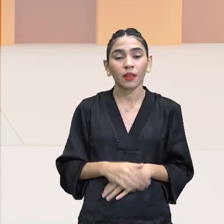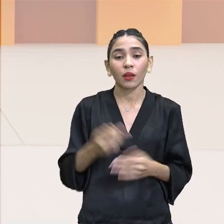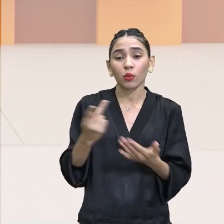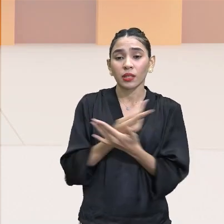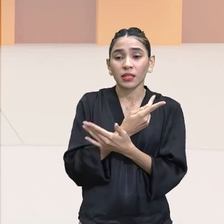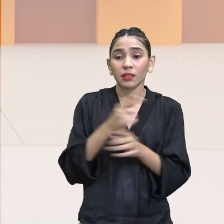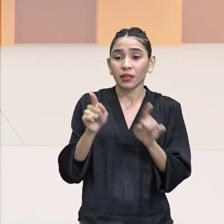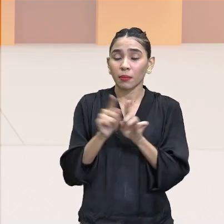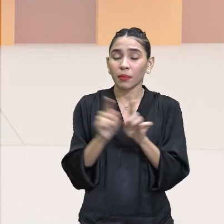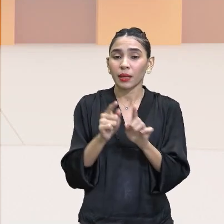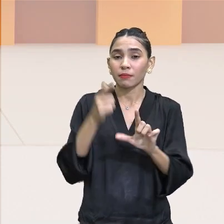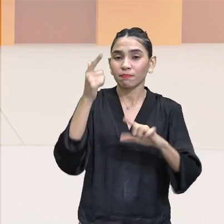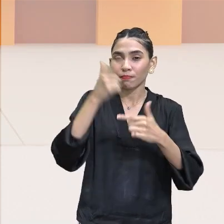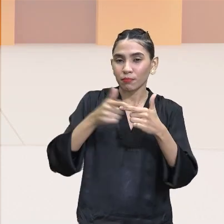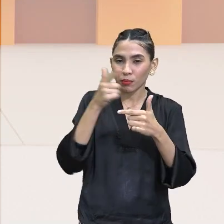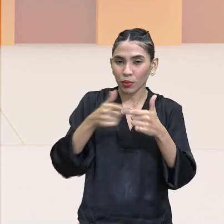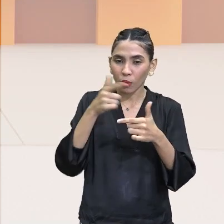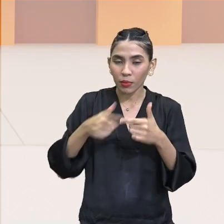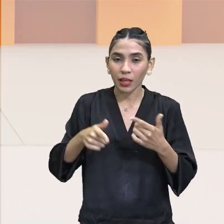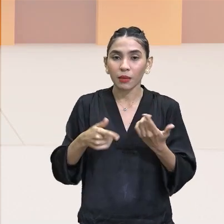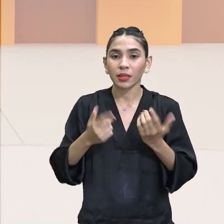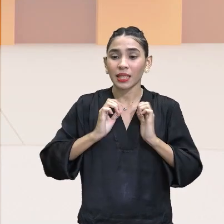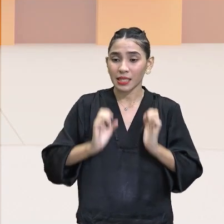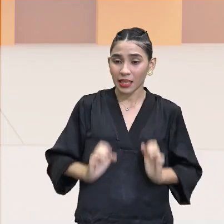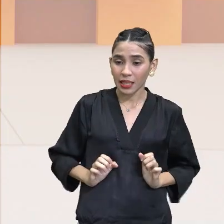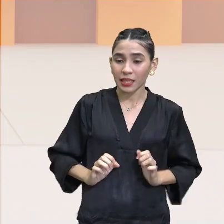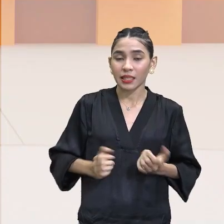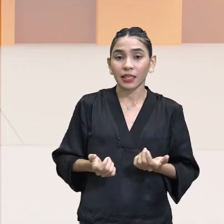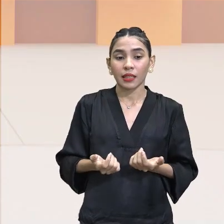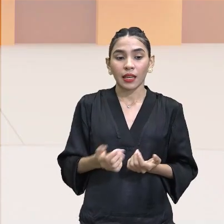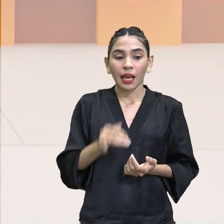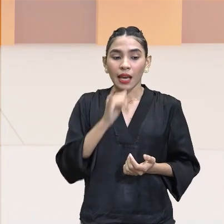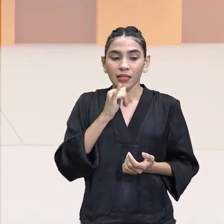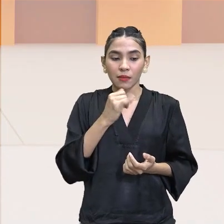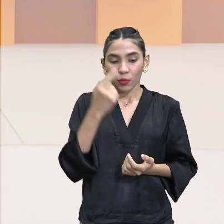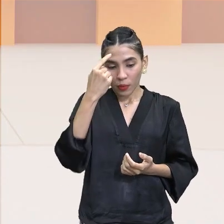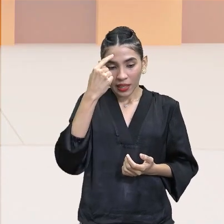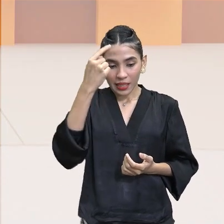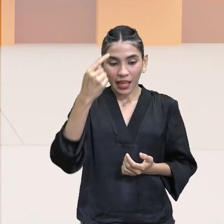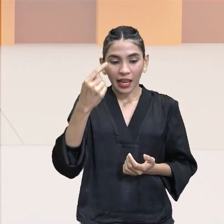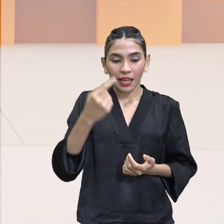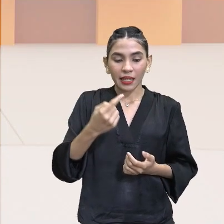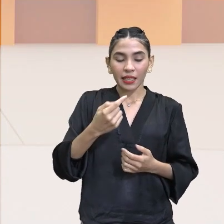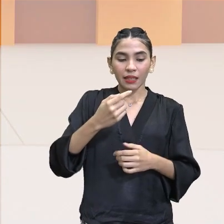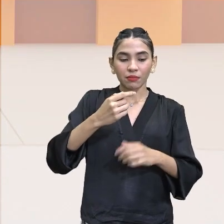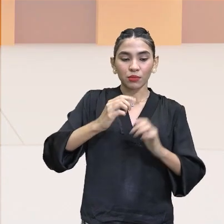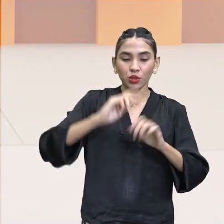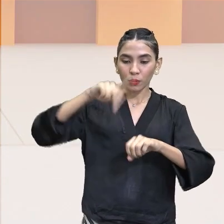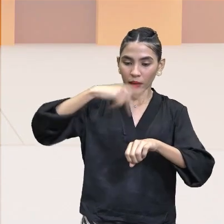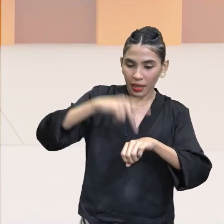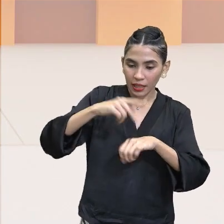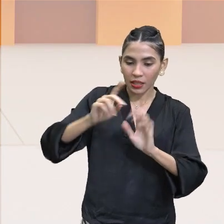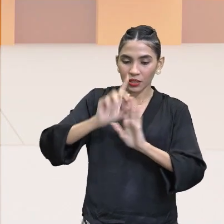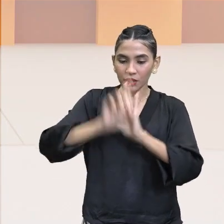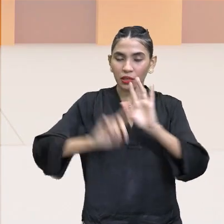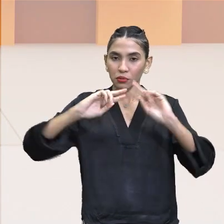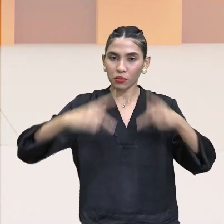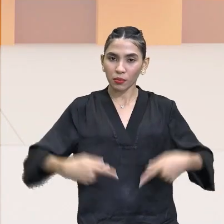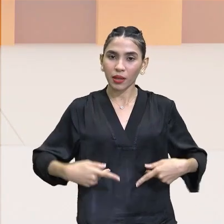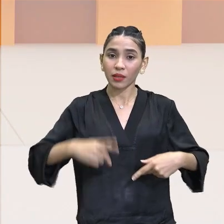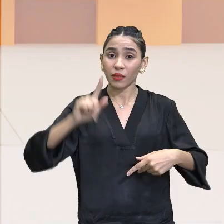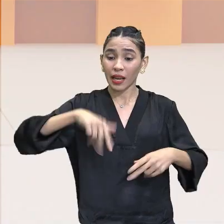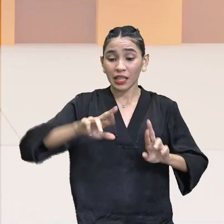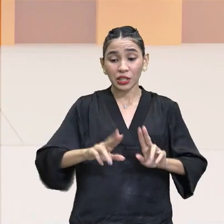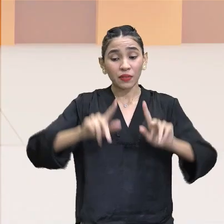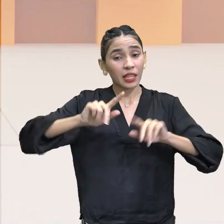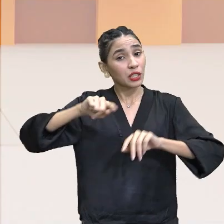problemas até mesmo na questão da cidadania. A nossa ideia de Brasil, de cidadania, de direitos humanos, ela é diferente